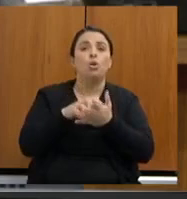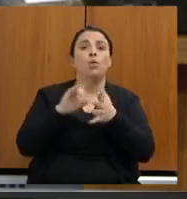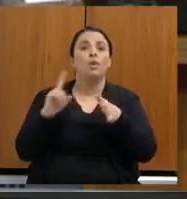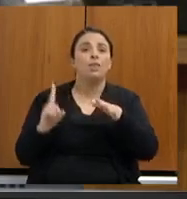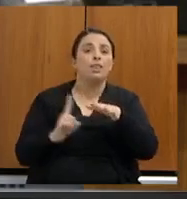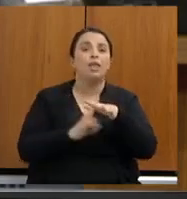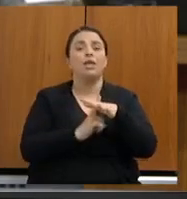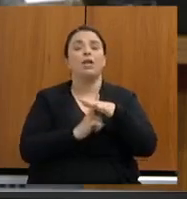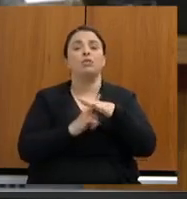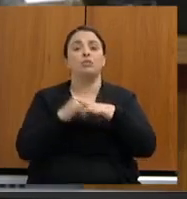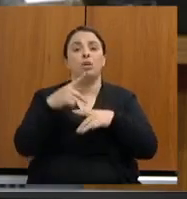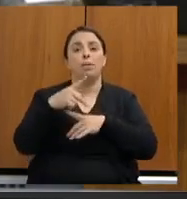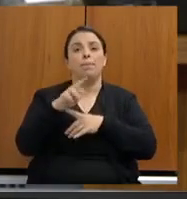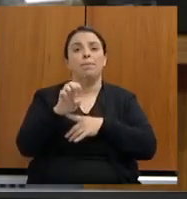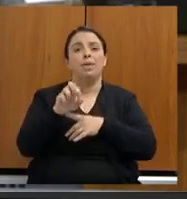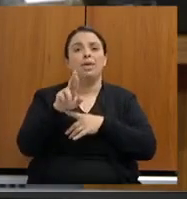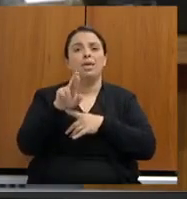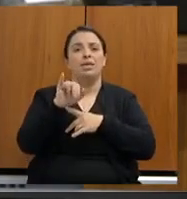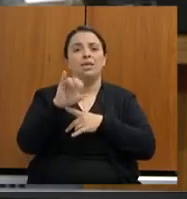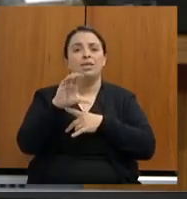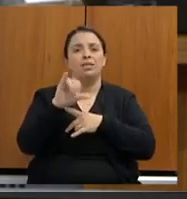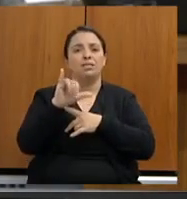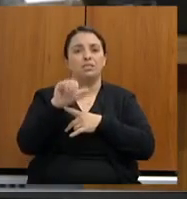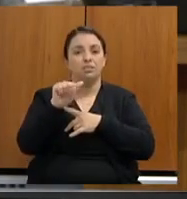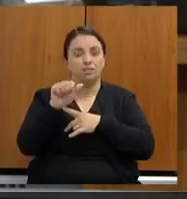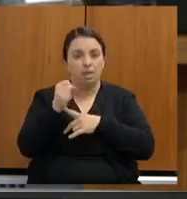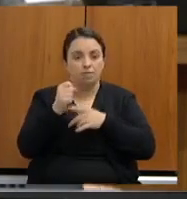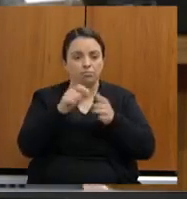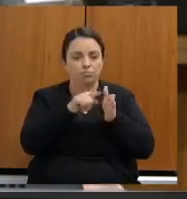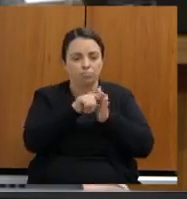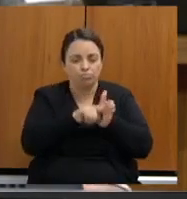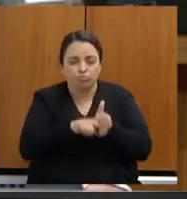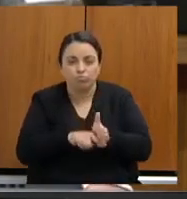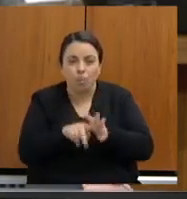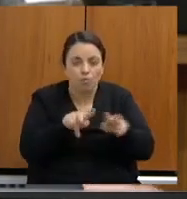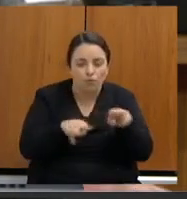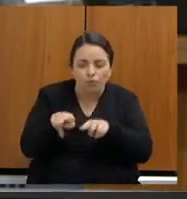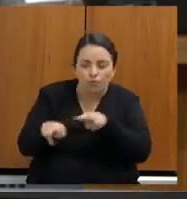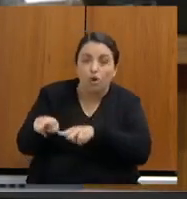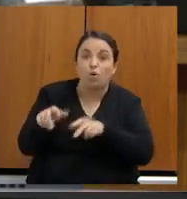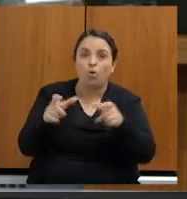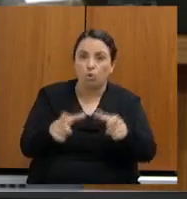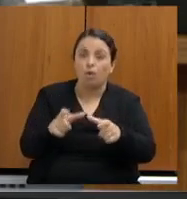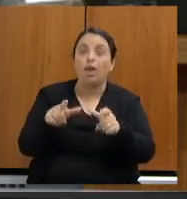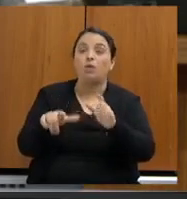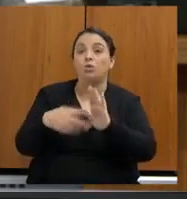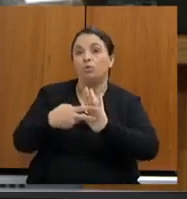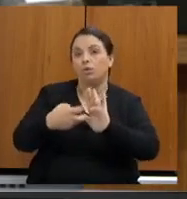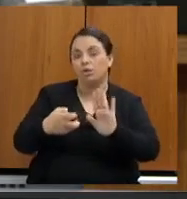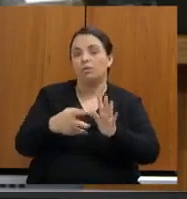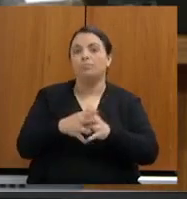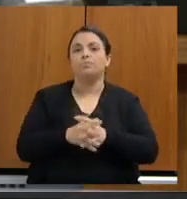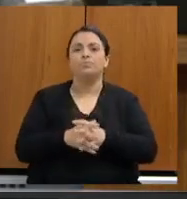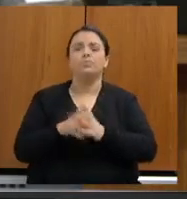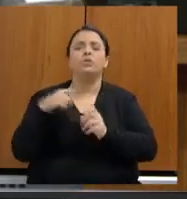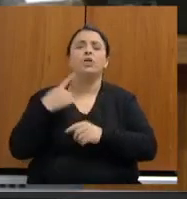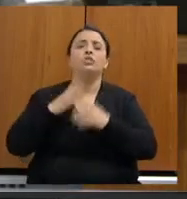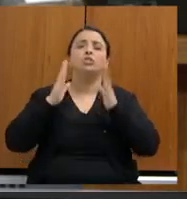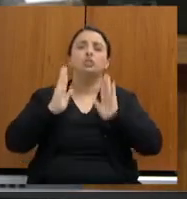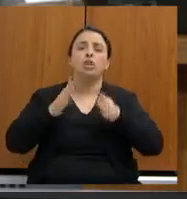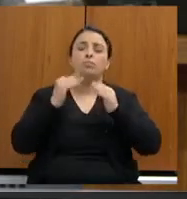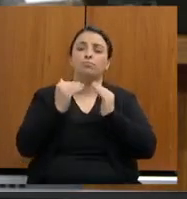Perícias e nós estamos na perspectiva de que também avançamos tanto quanto com o Ibis na